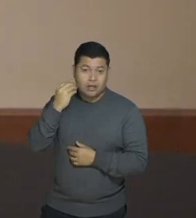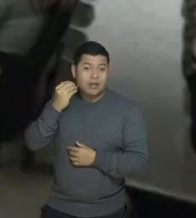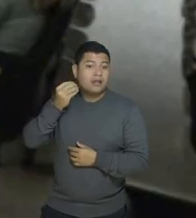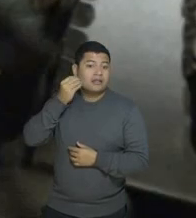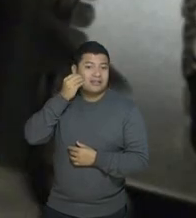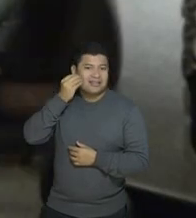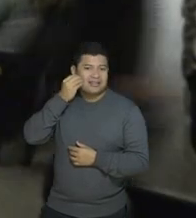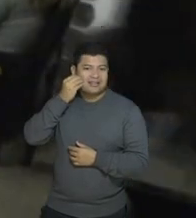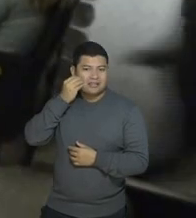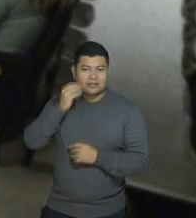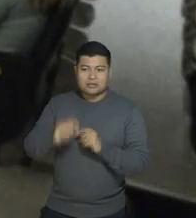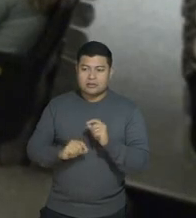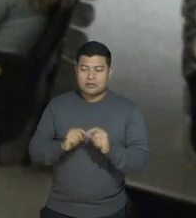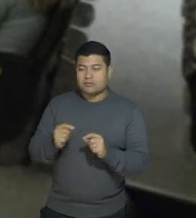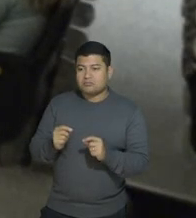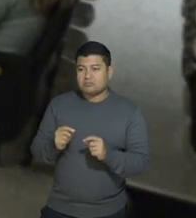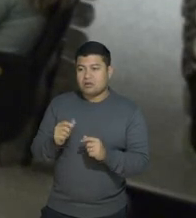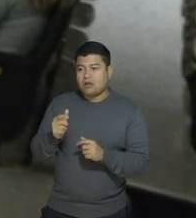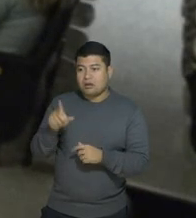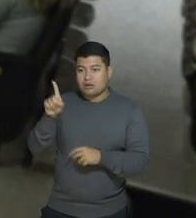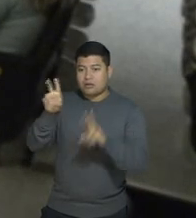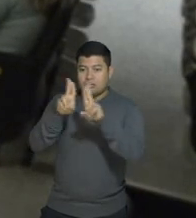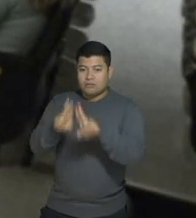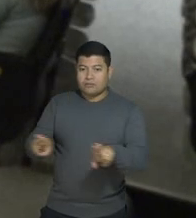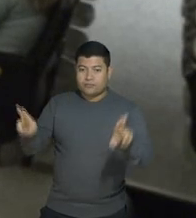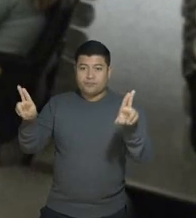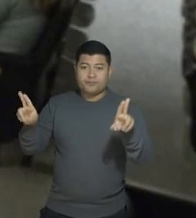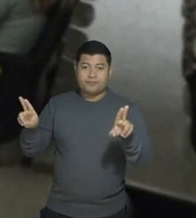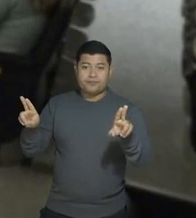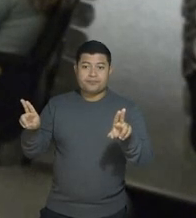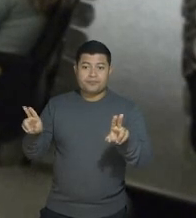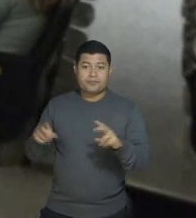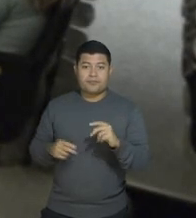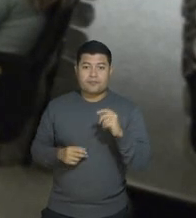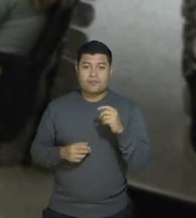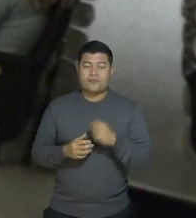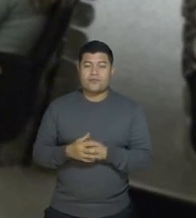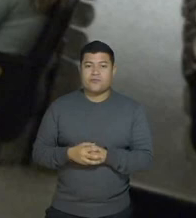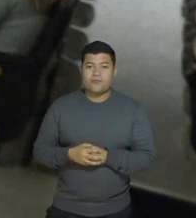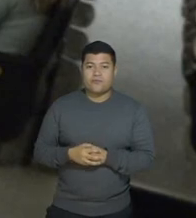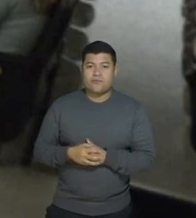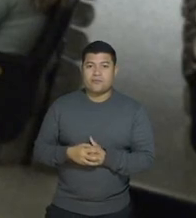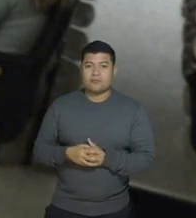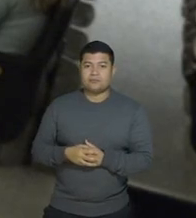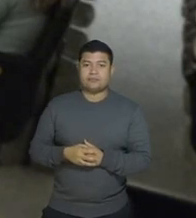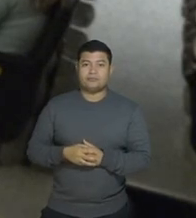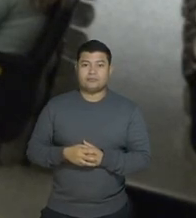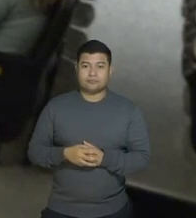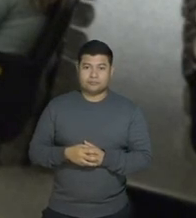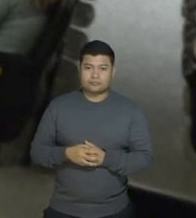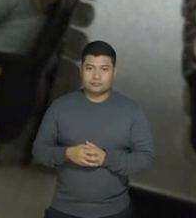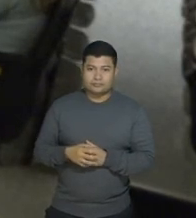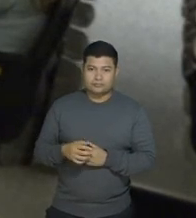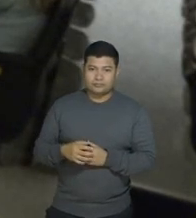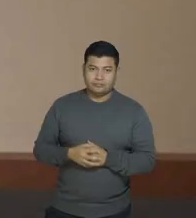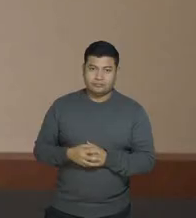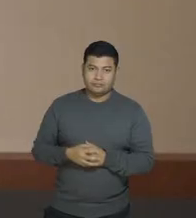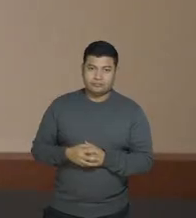outro local, assim, para... Não, né? É o que... Entendeu?